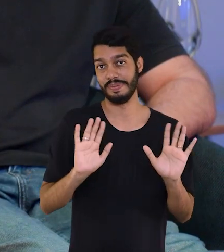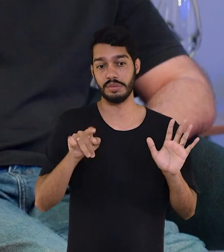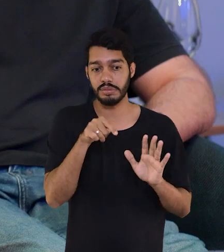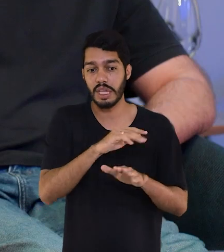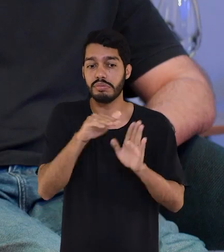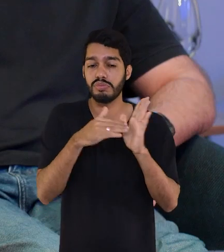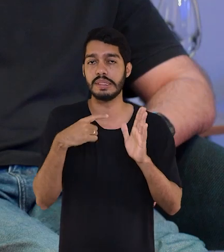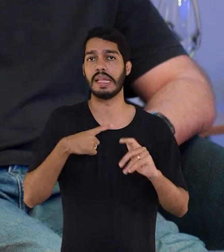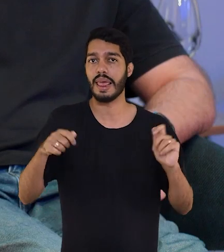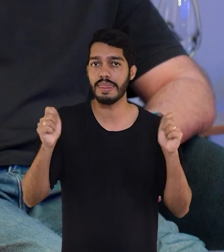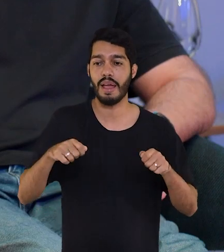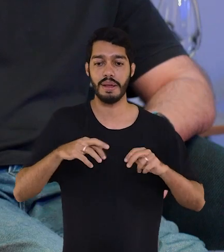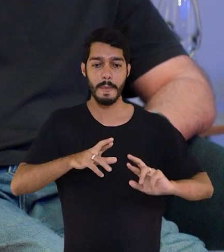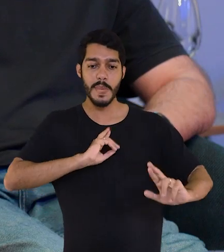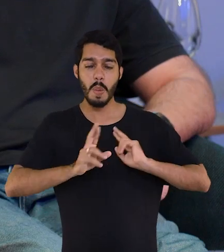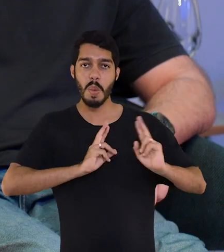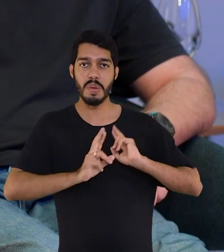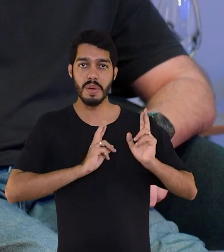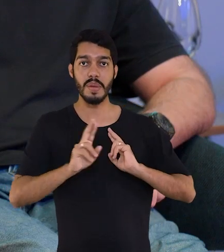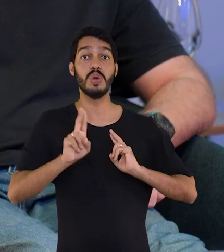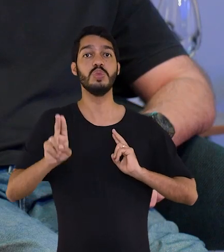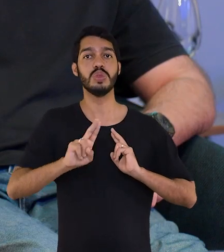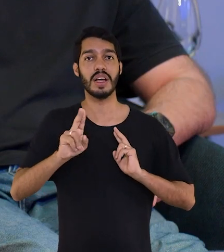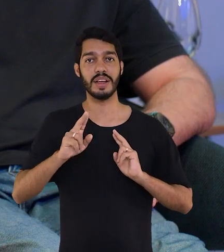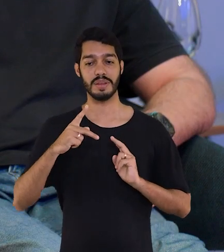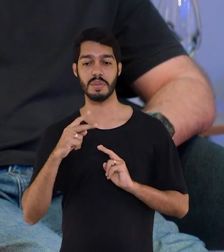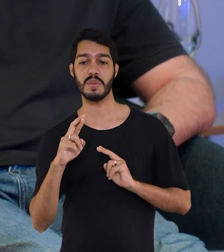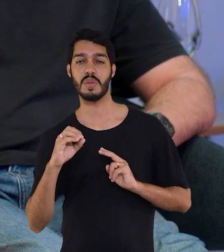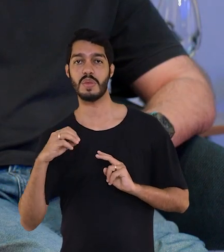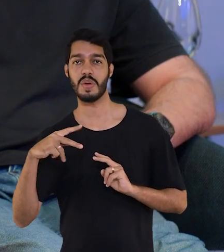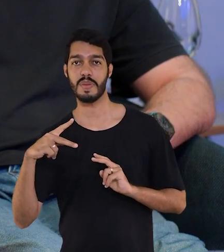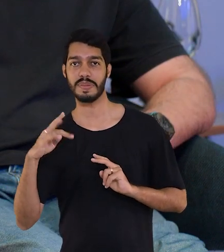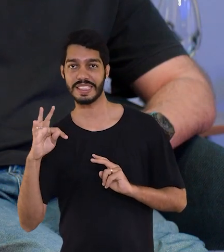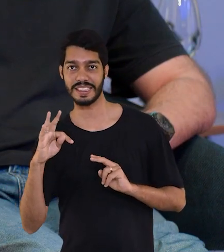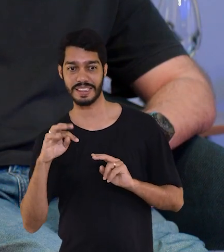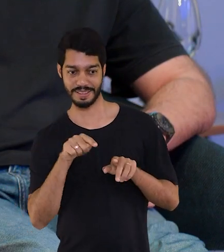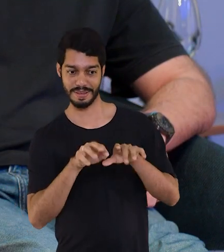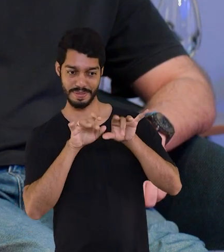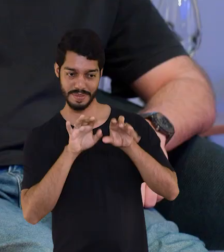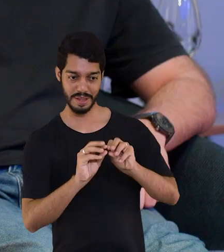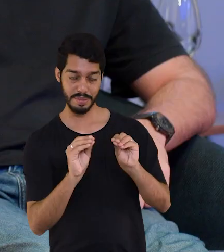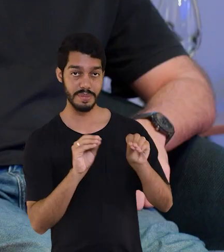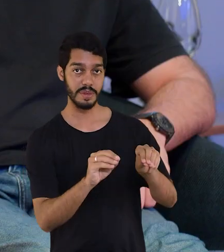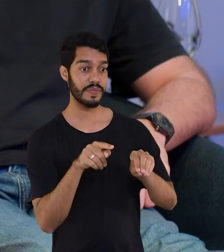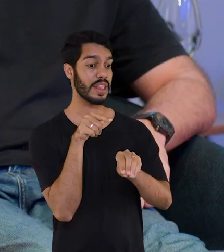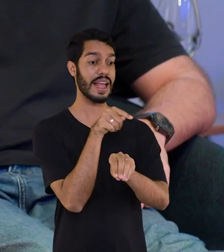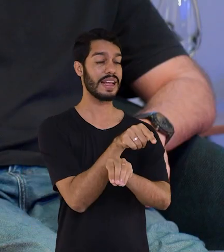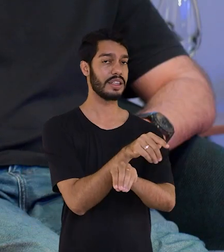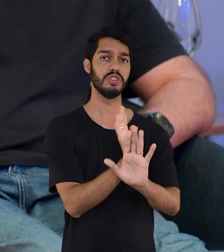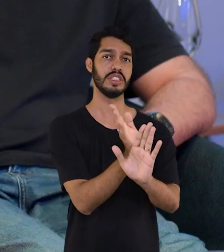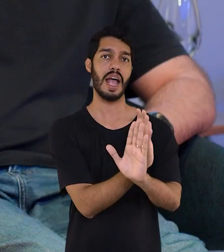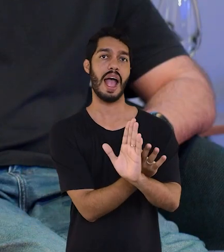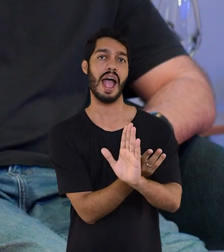funciona. Tudo que ela é capaz de nos responder através do nosso prompt, É porque ela já está configurada, vamos dizer